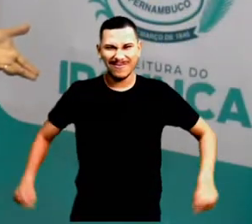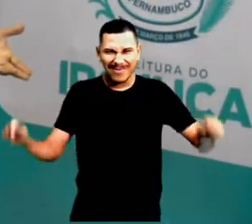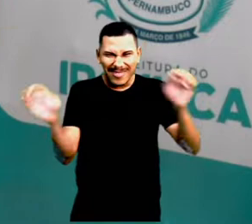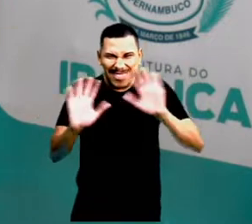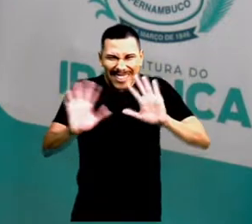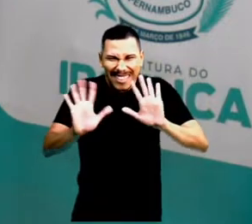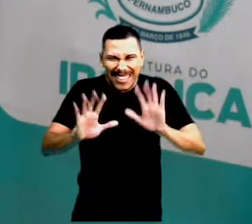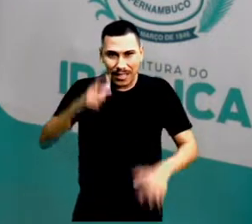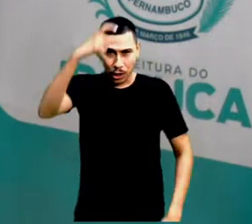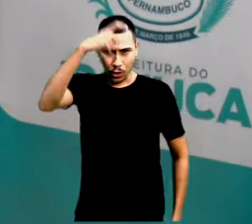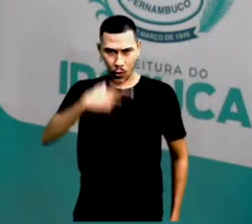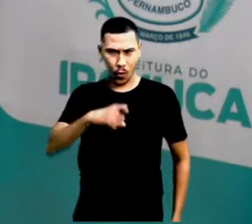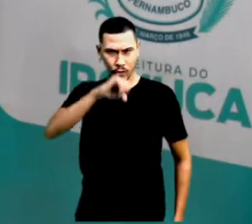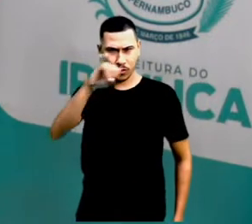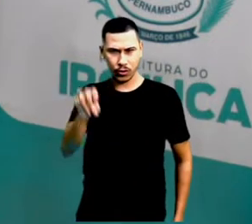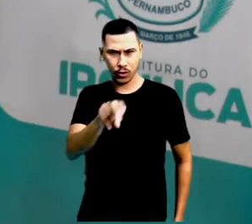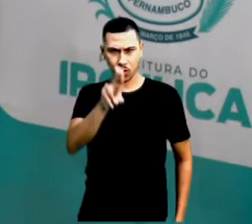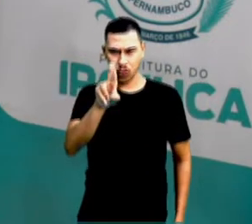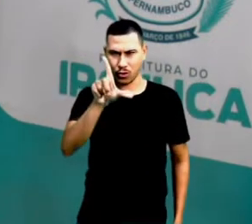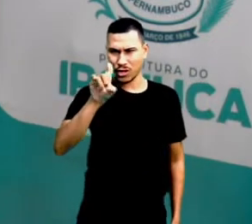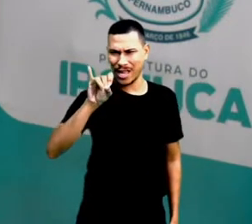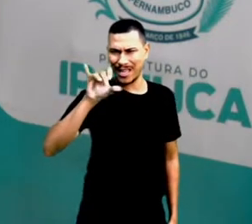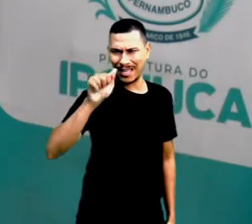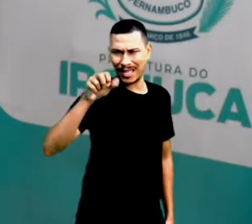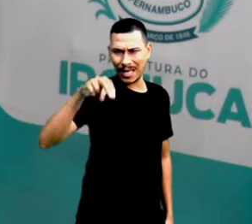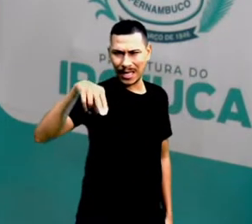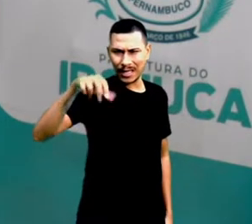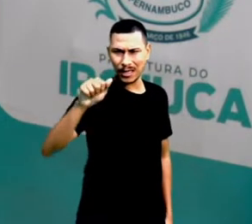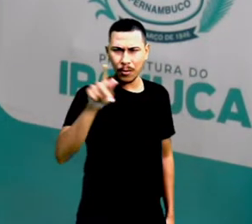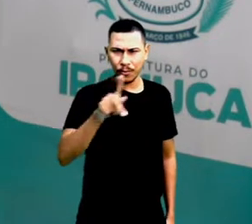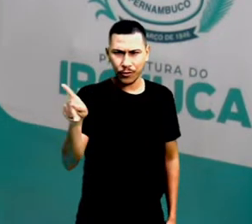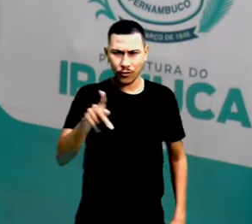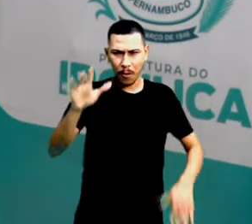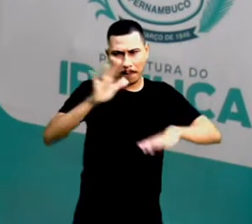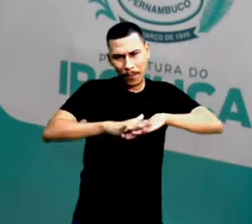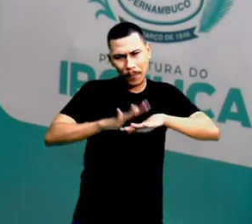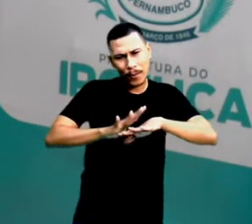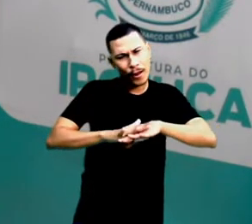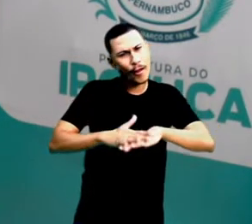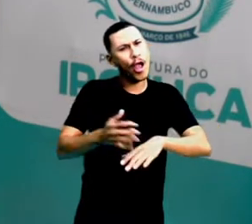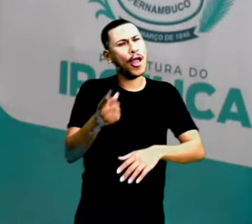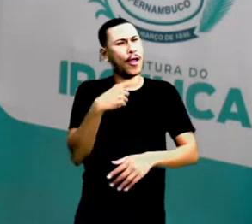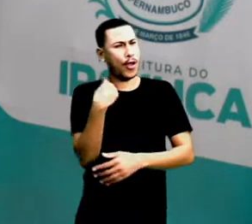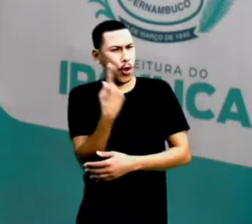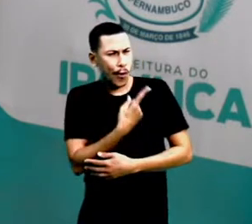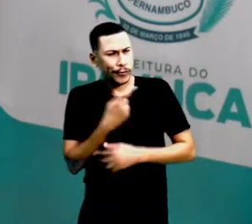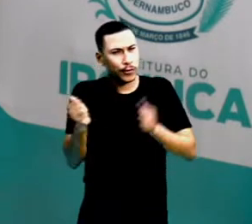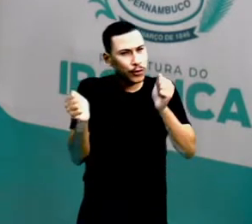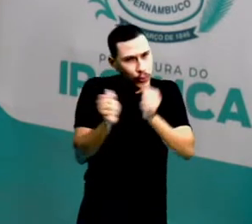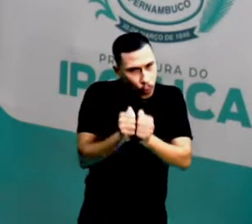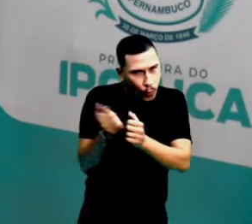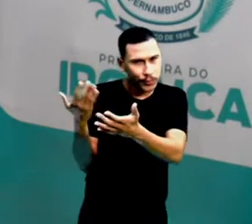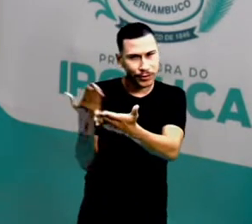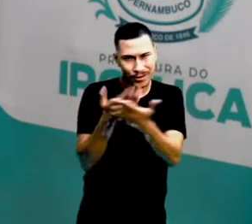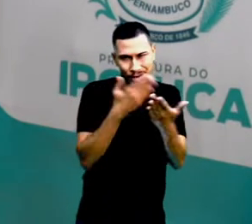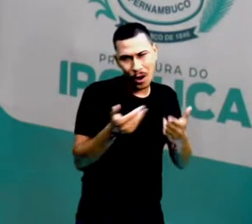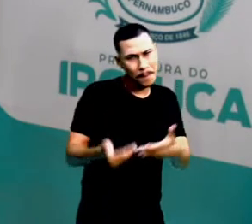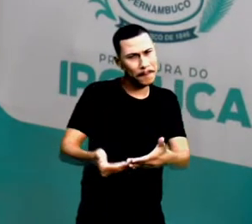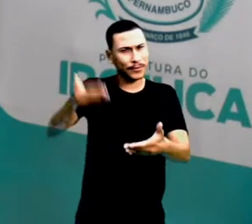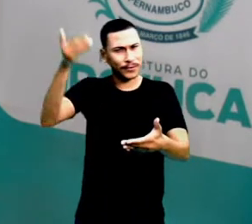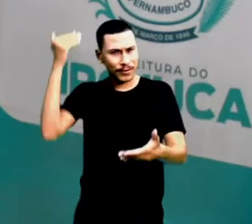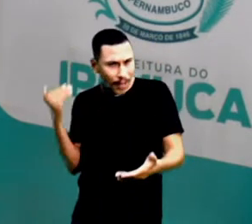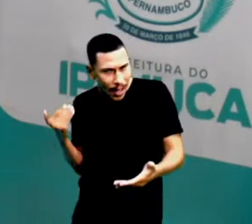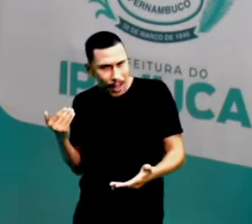Olá, alunos! Sou Juliana Arcanjo, professora de matemática. Estive com vocês na última aula. Não